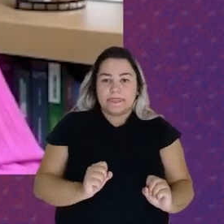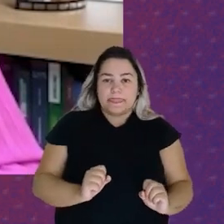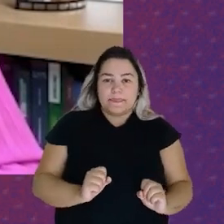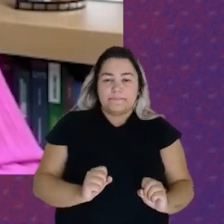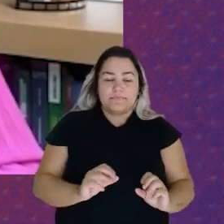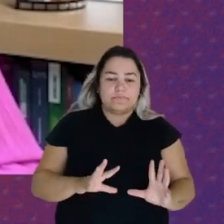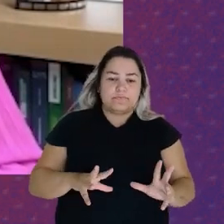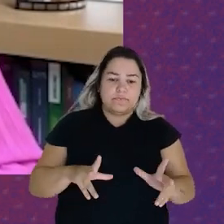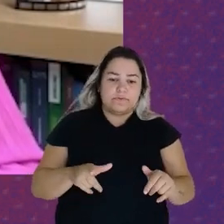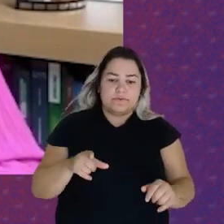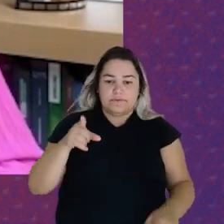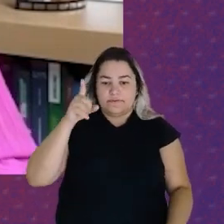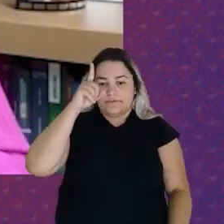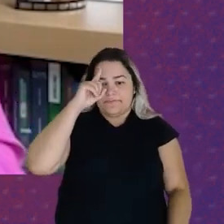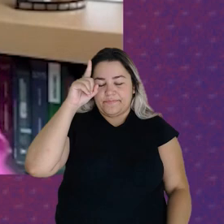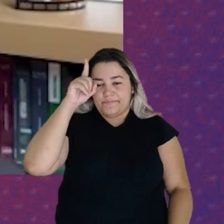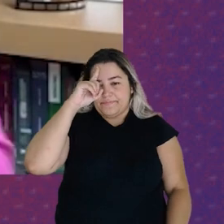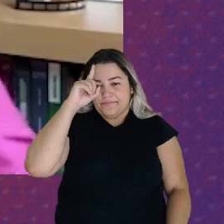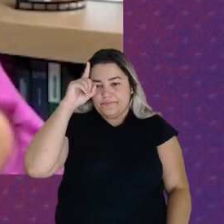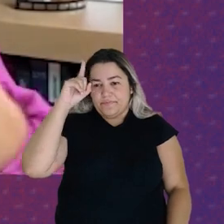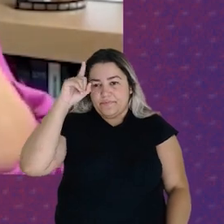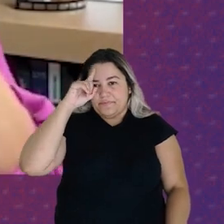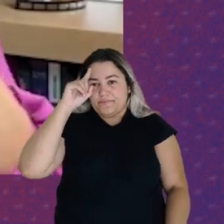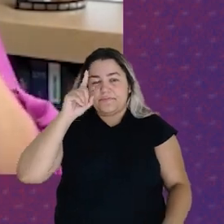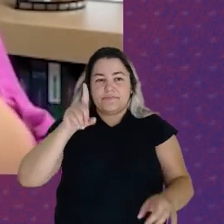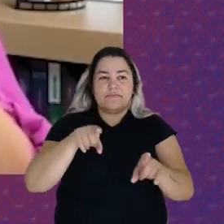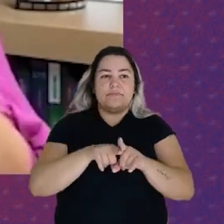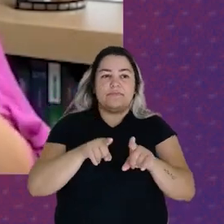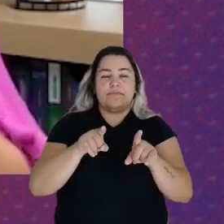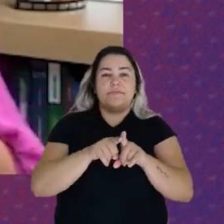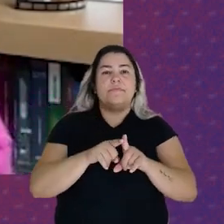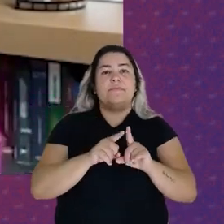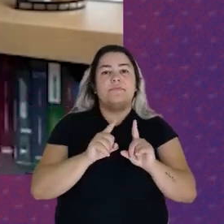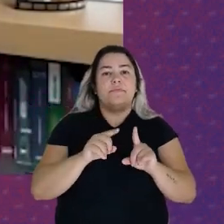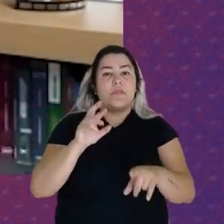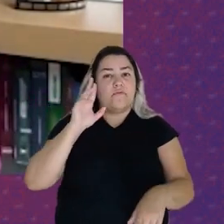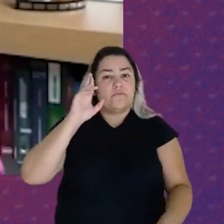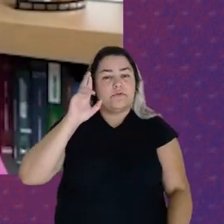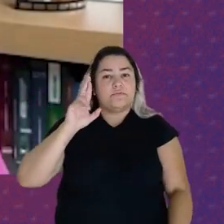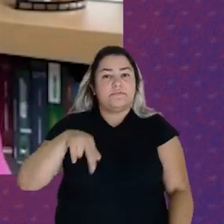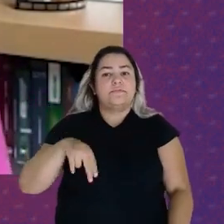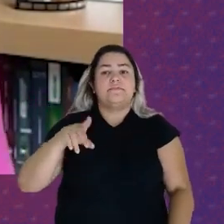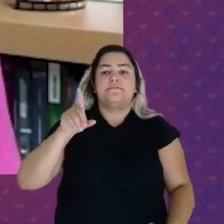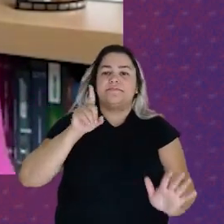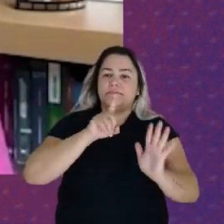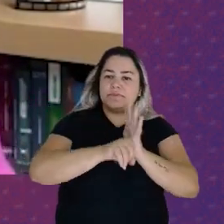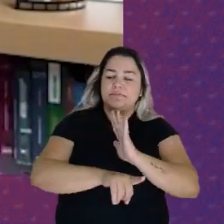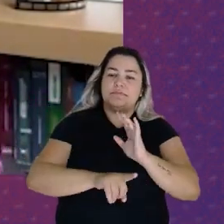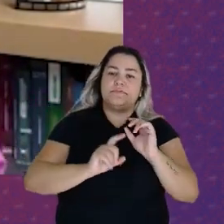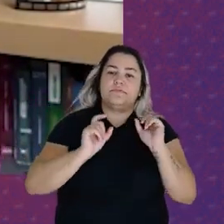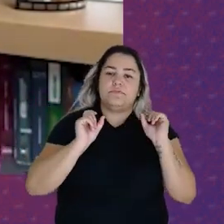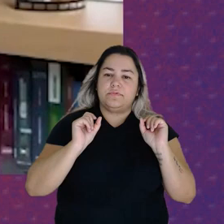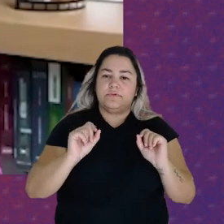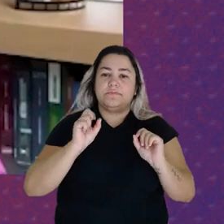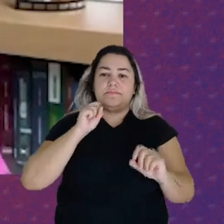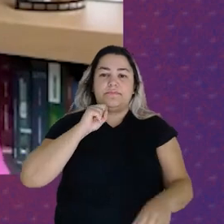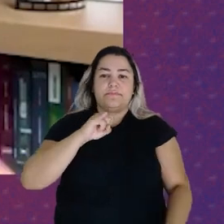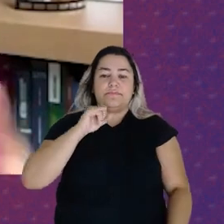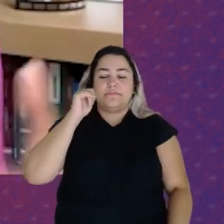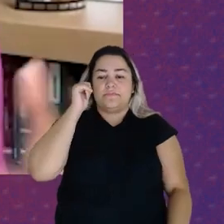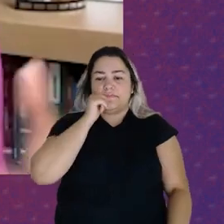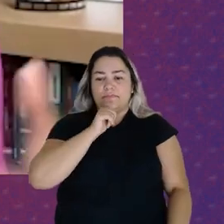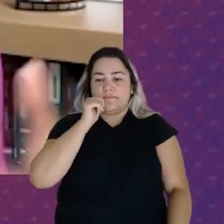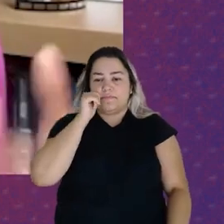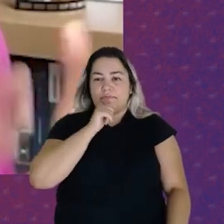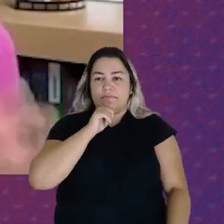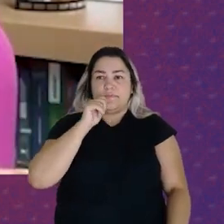todos os dias, quando a gente faz essa reflexão, a gente se pergunta se as mulheres negras